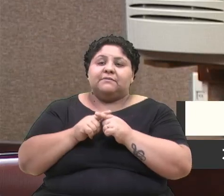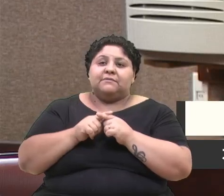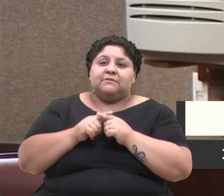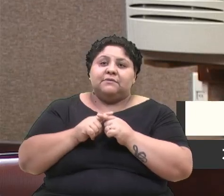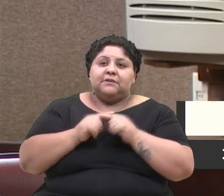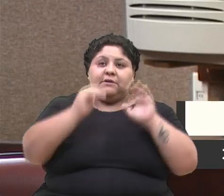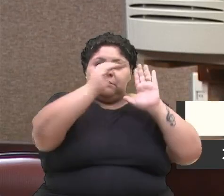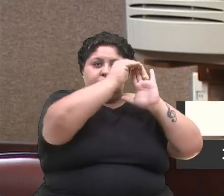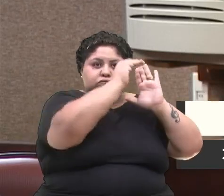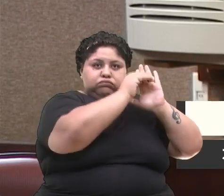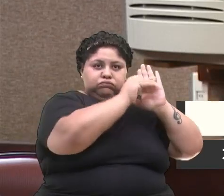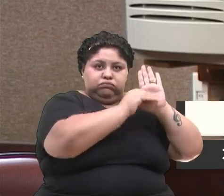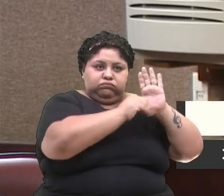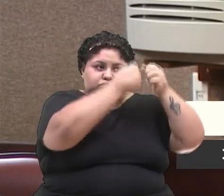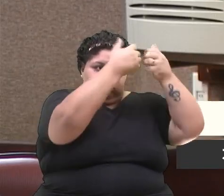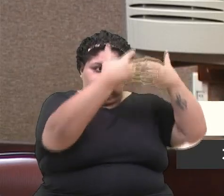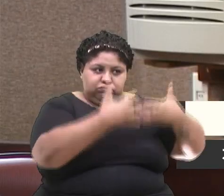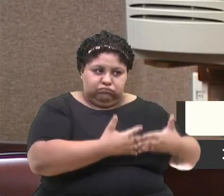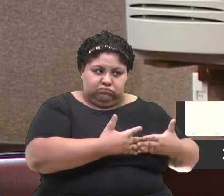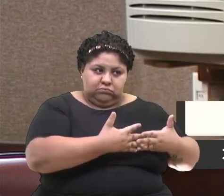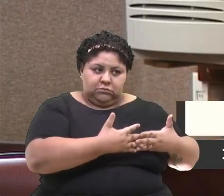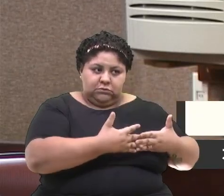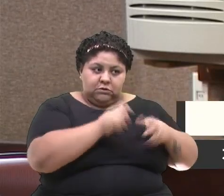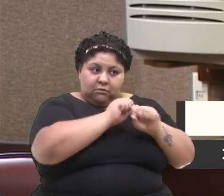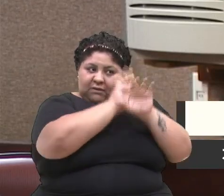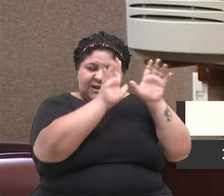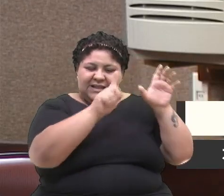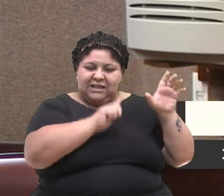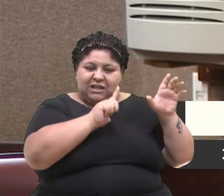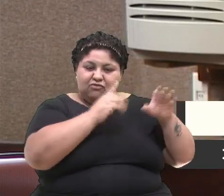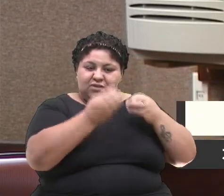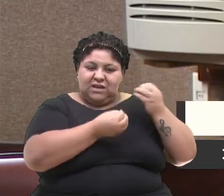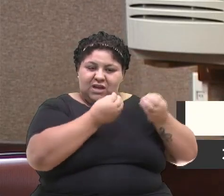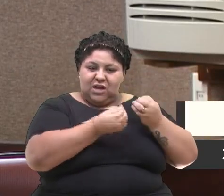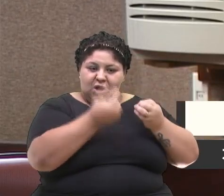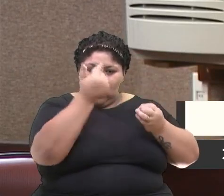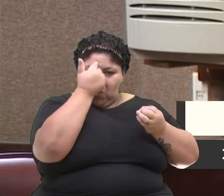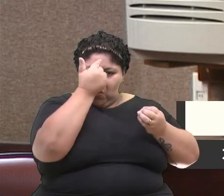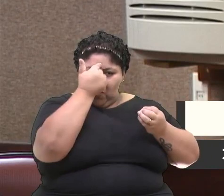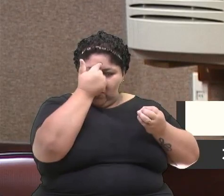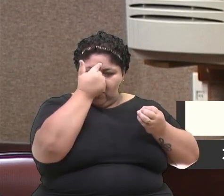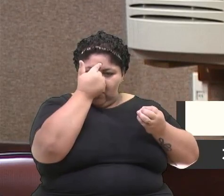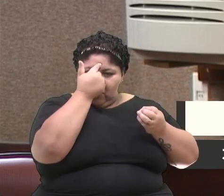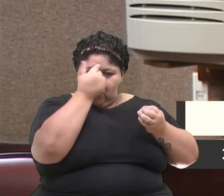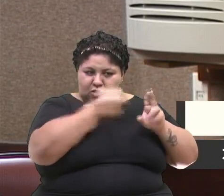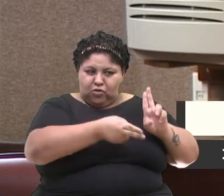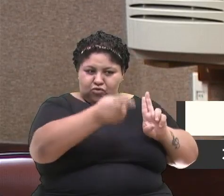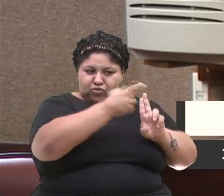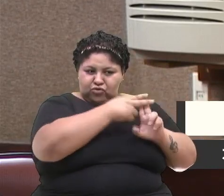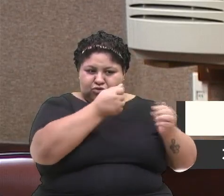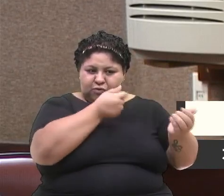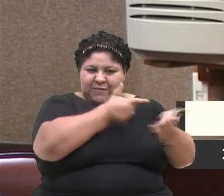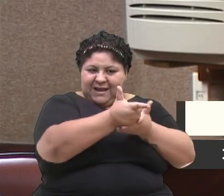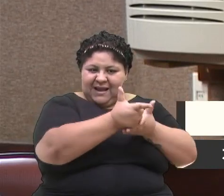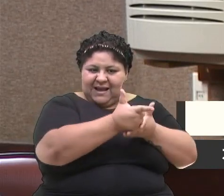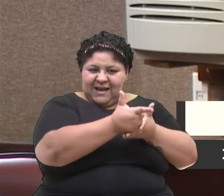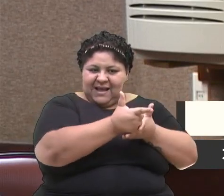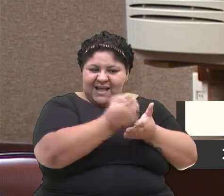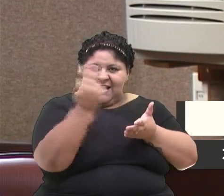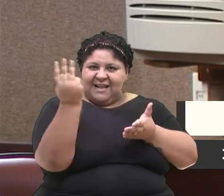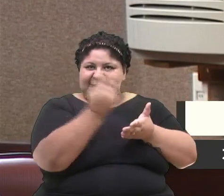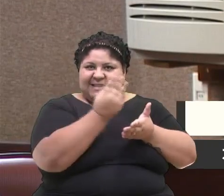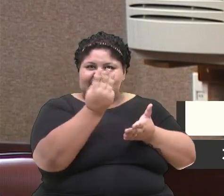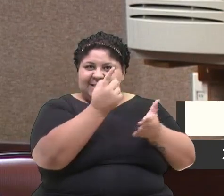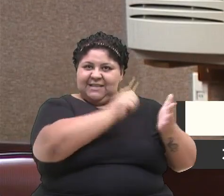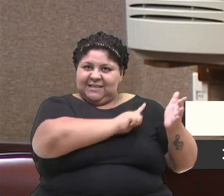de motivos, ela diz muito claramente que não tem previsão de cobertura pelo SUS nas 3 esferas do governo,